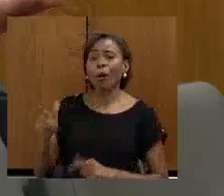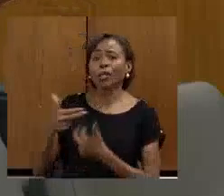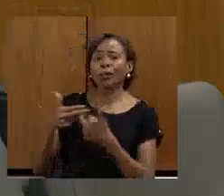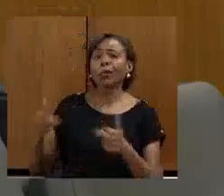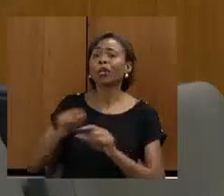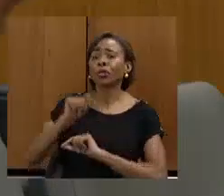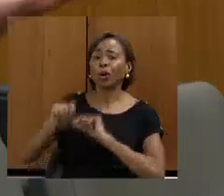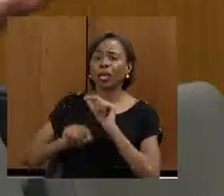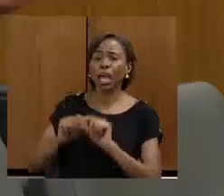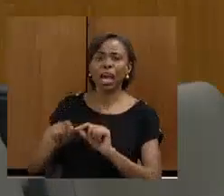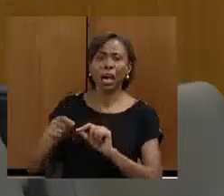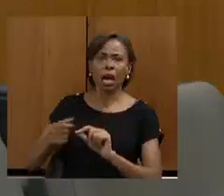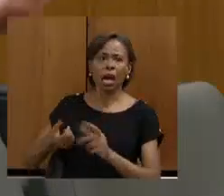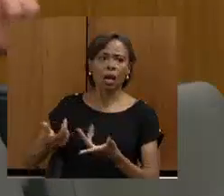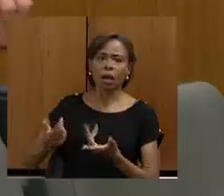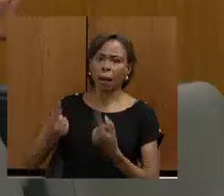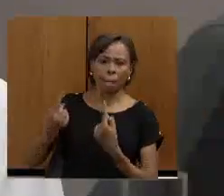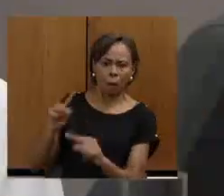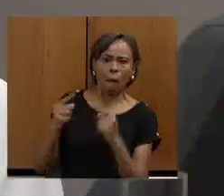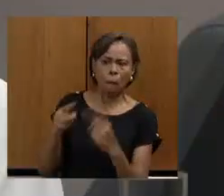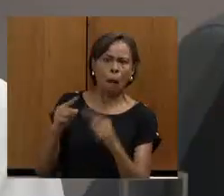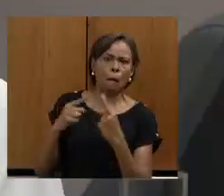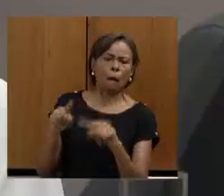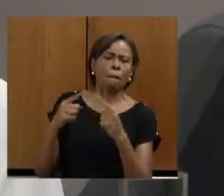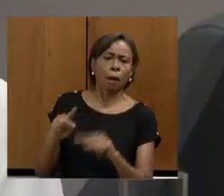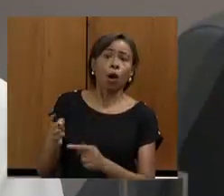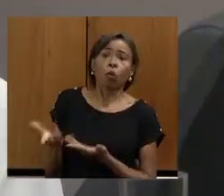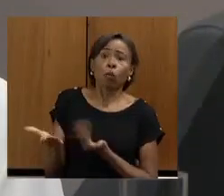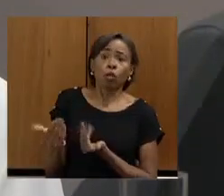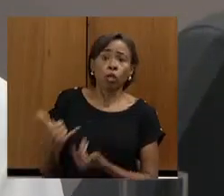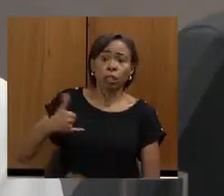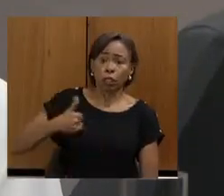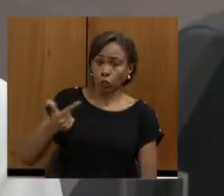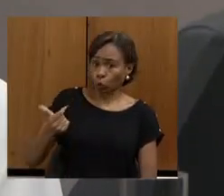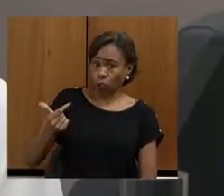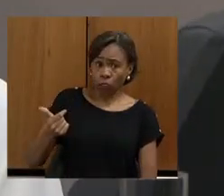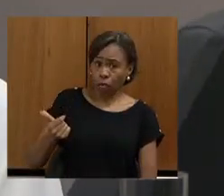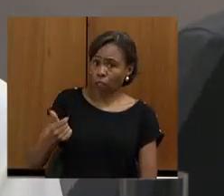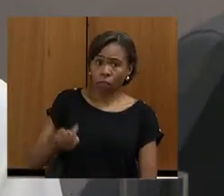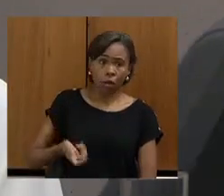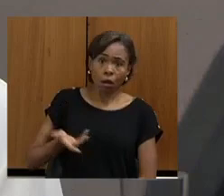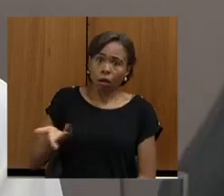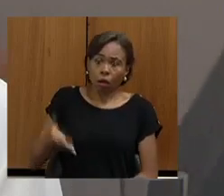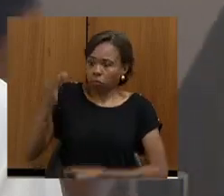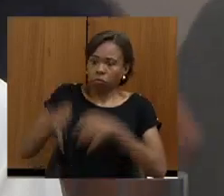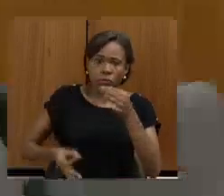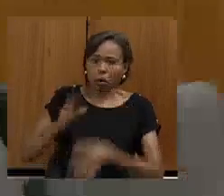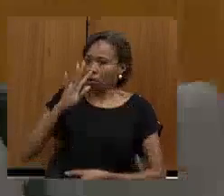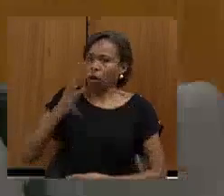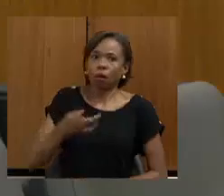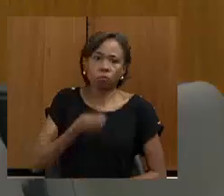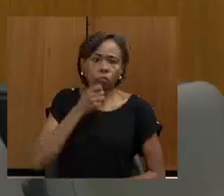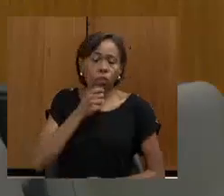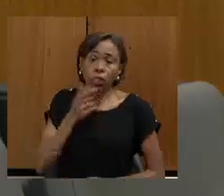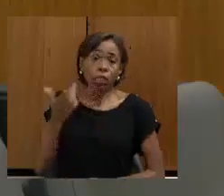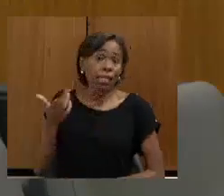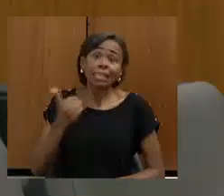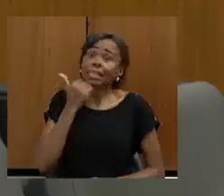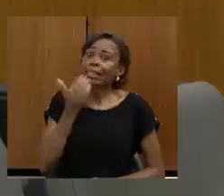um adolescente de 12 anos que ainda não foi julgado, que ninguém sabe direito o que aconteceu, que existe, inclusive,